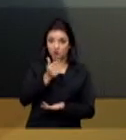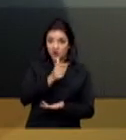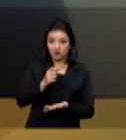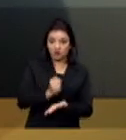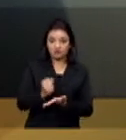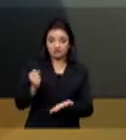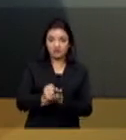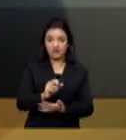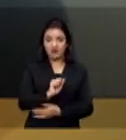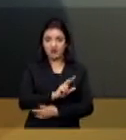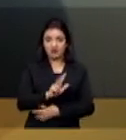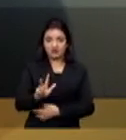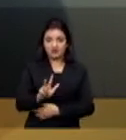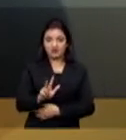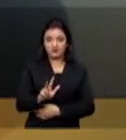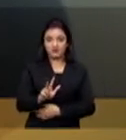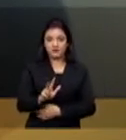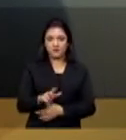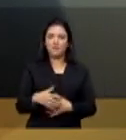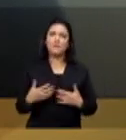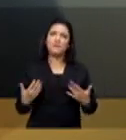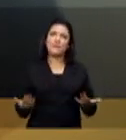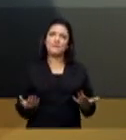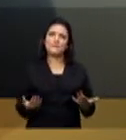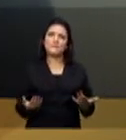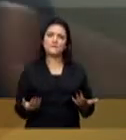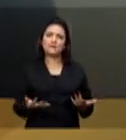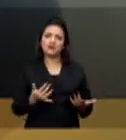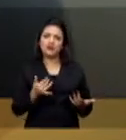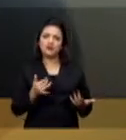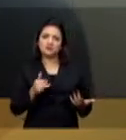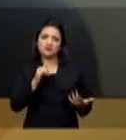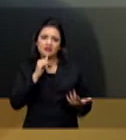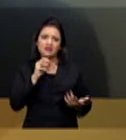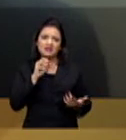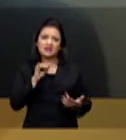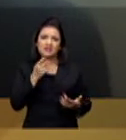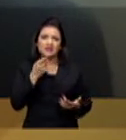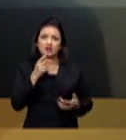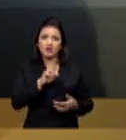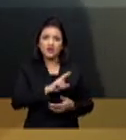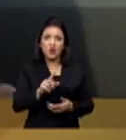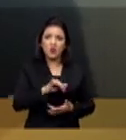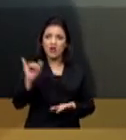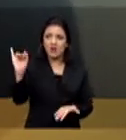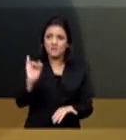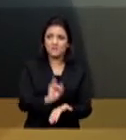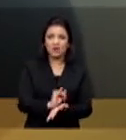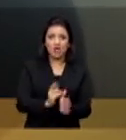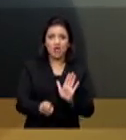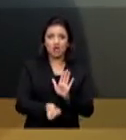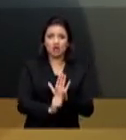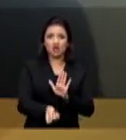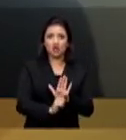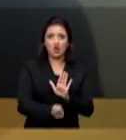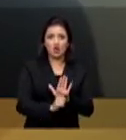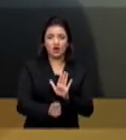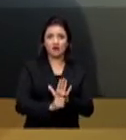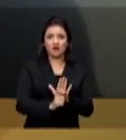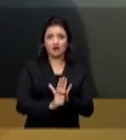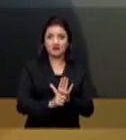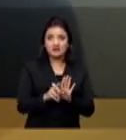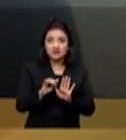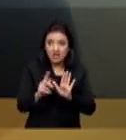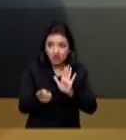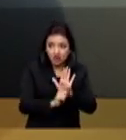Vejam, Vossas Excelências, se estivéssemos tratando de importação de droga, a pena seria muito menor.